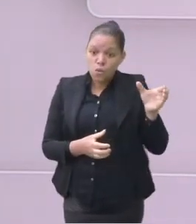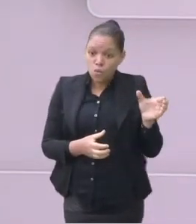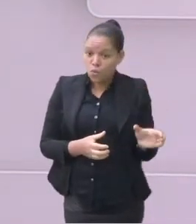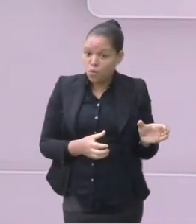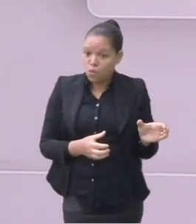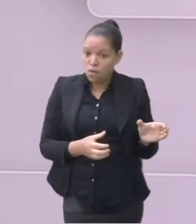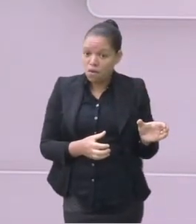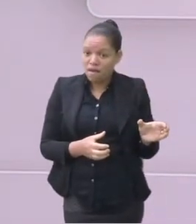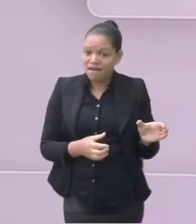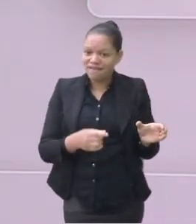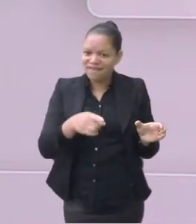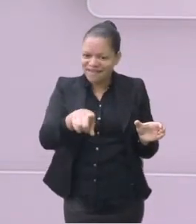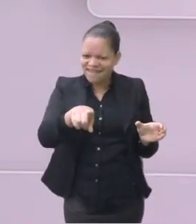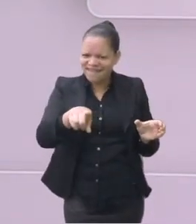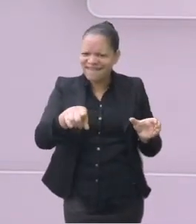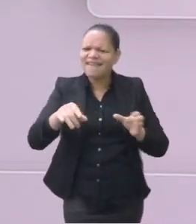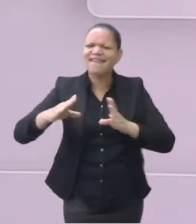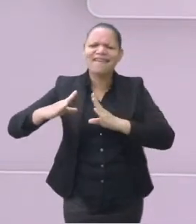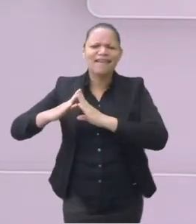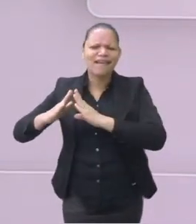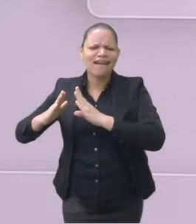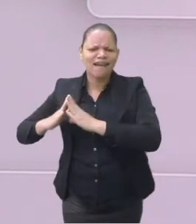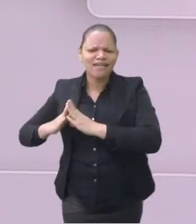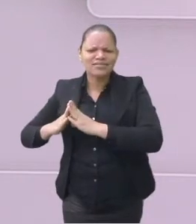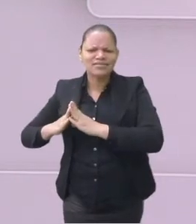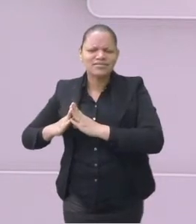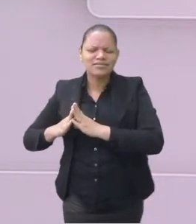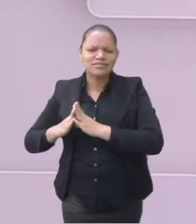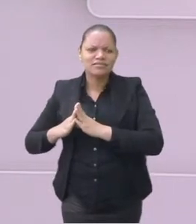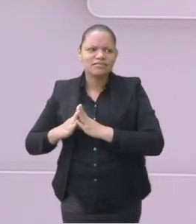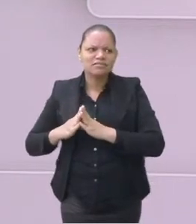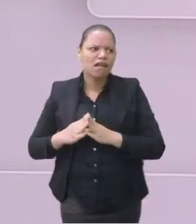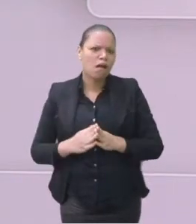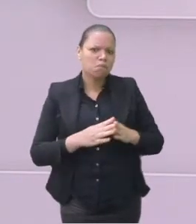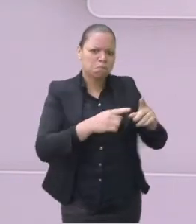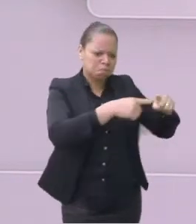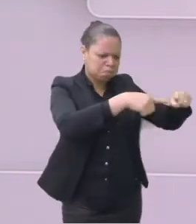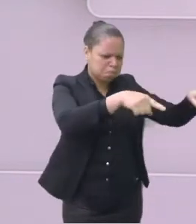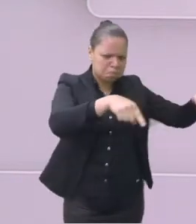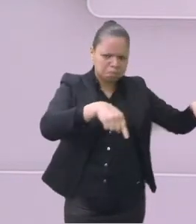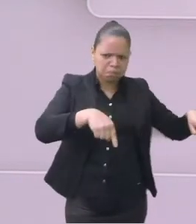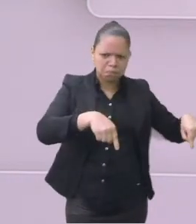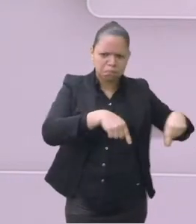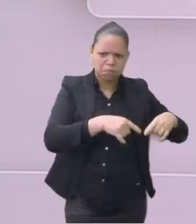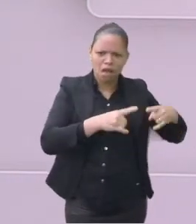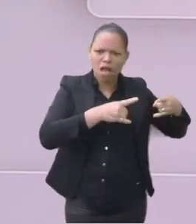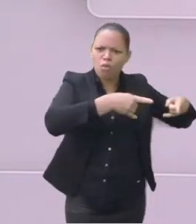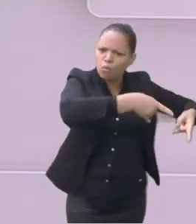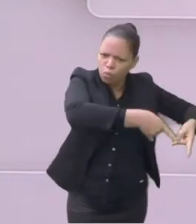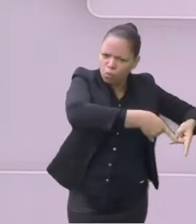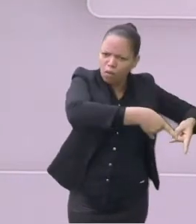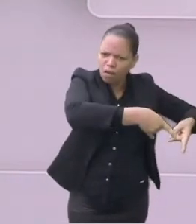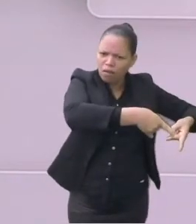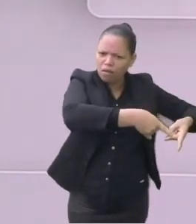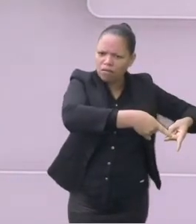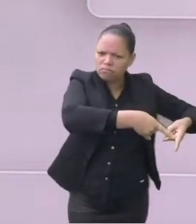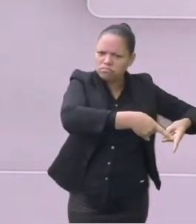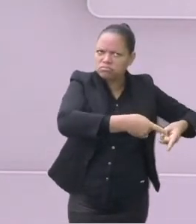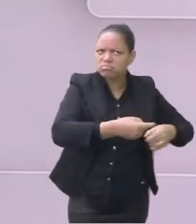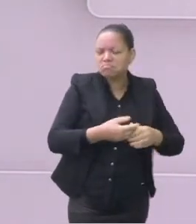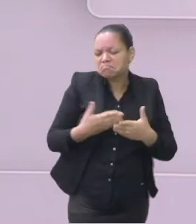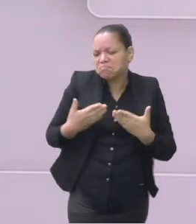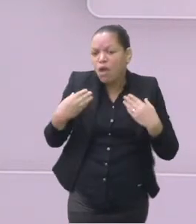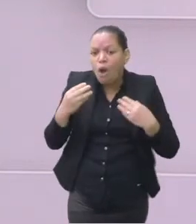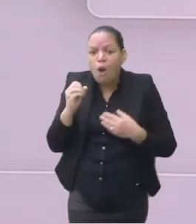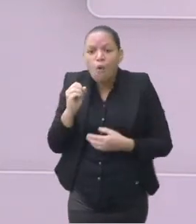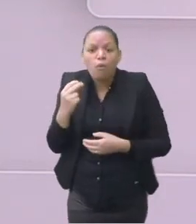quintal, no lugar onde você está. Se eu te perguntar assim, dentro desse ambiente